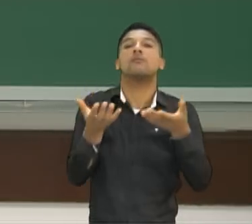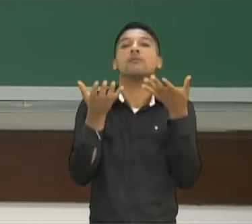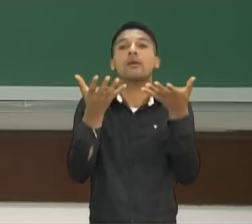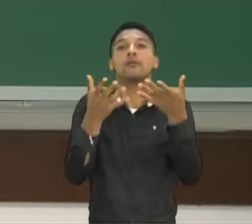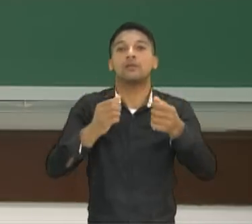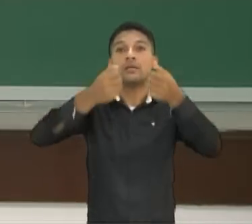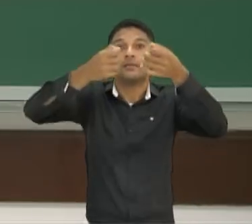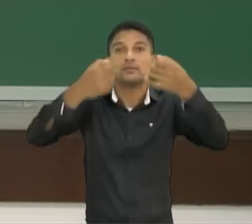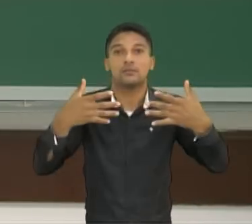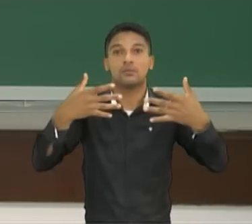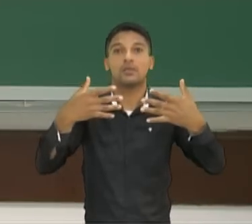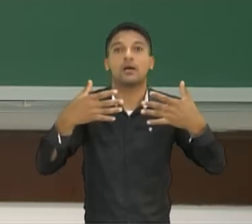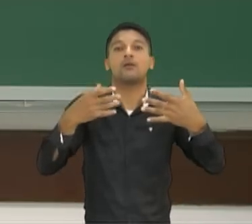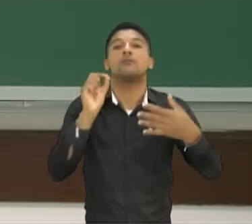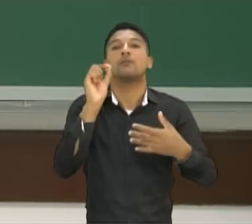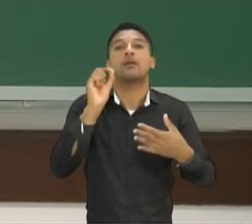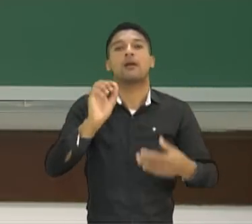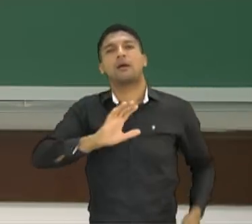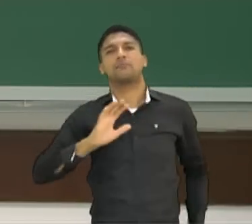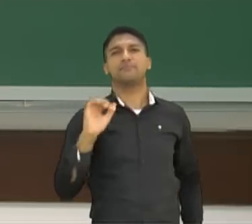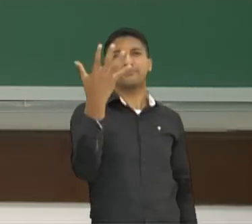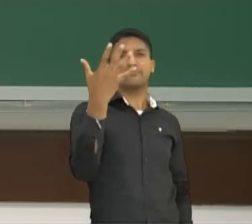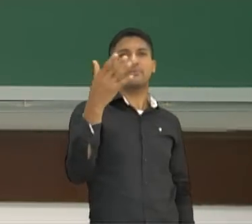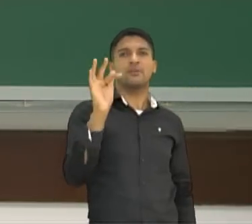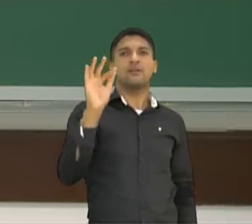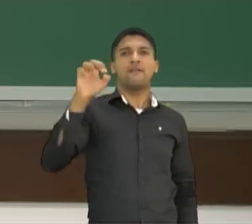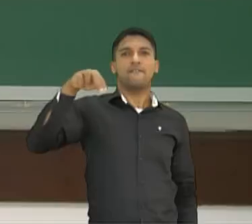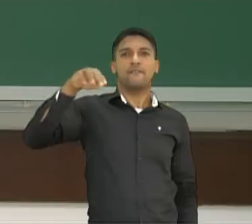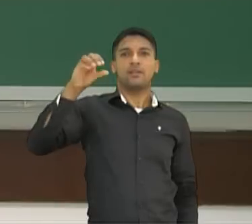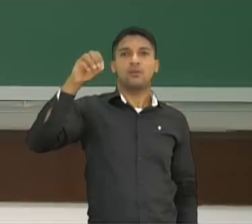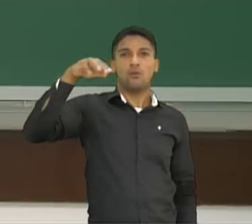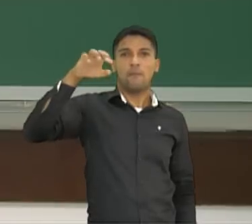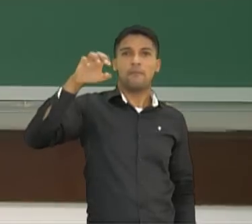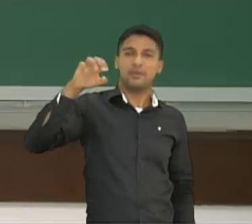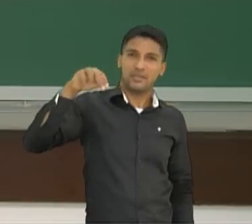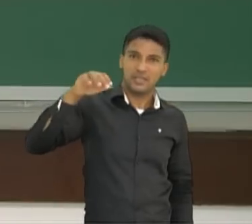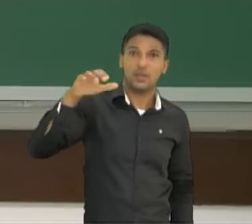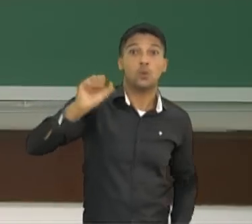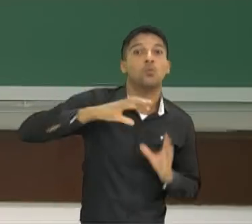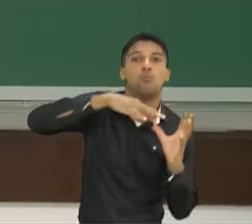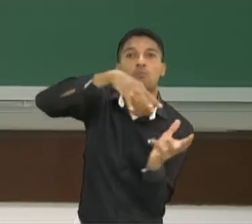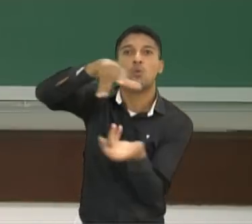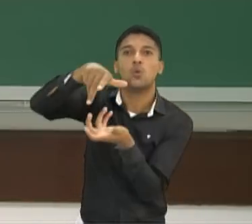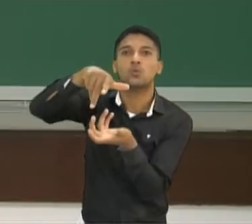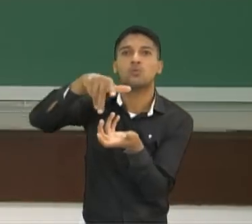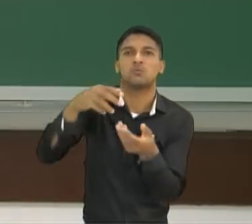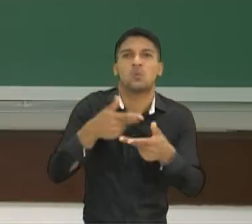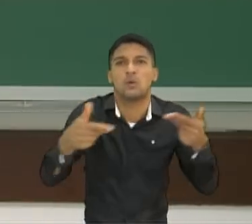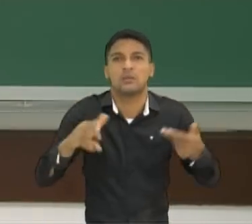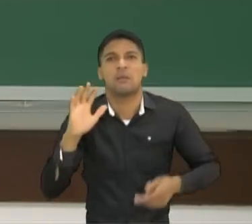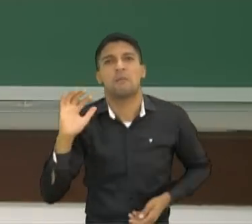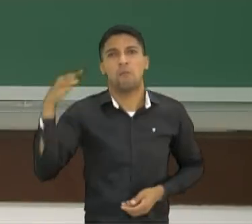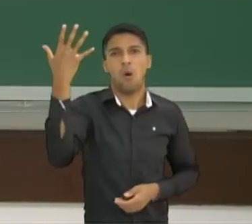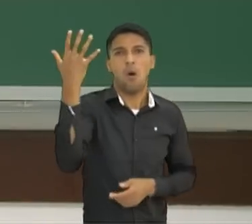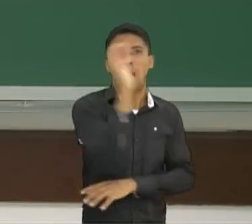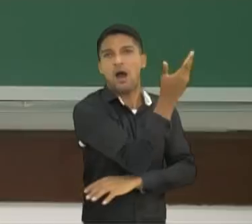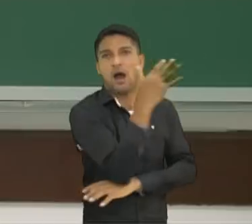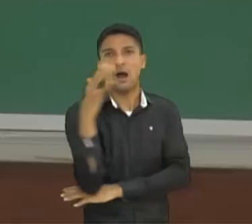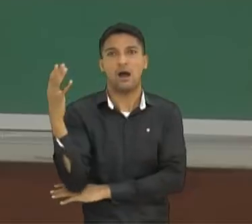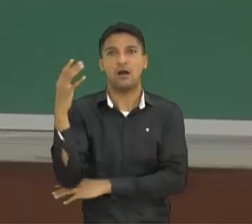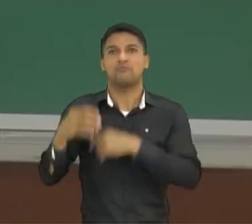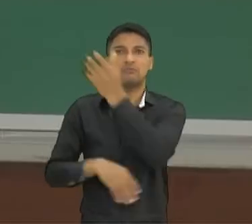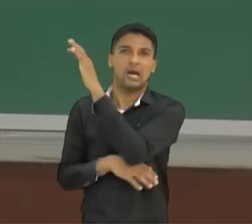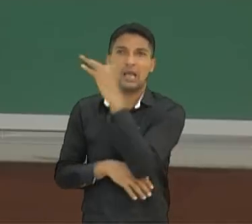Numa época em que nós não tínhamos uma ciência evoluída, né? Suficientemente evoluída para isso, tá? Então, fica